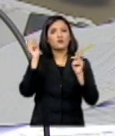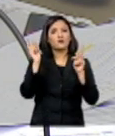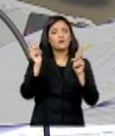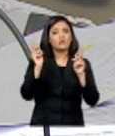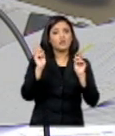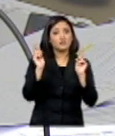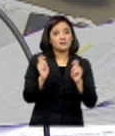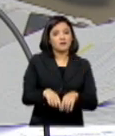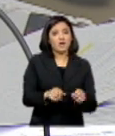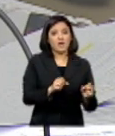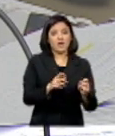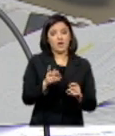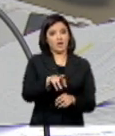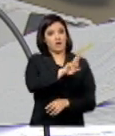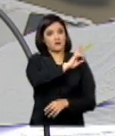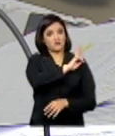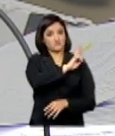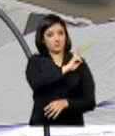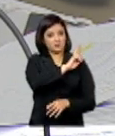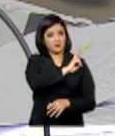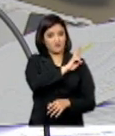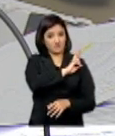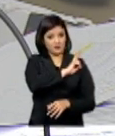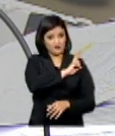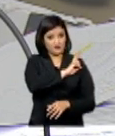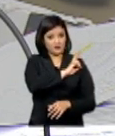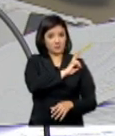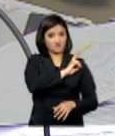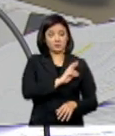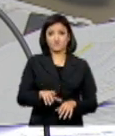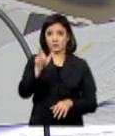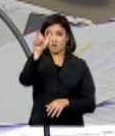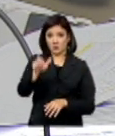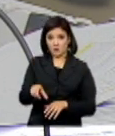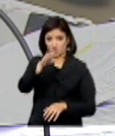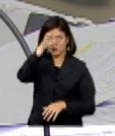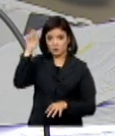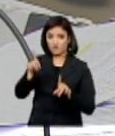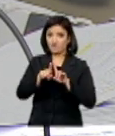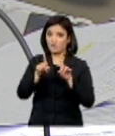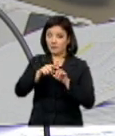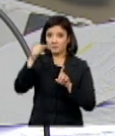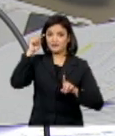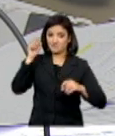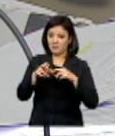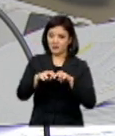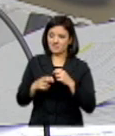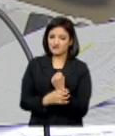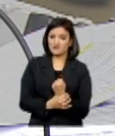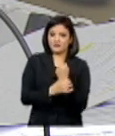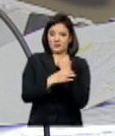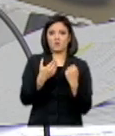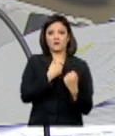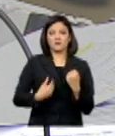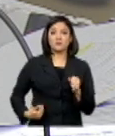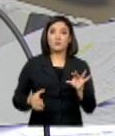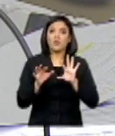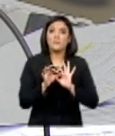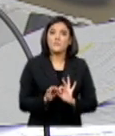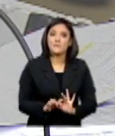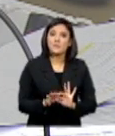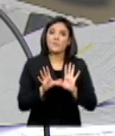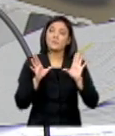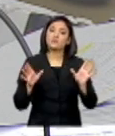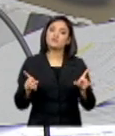em relação à consumidor ea segurança pública permitindo é e